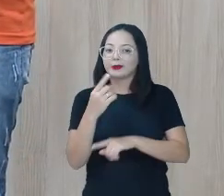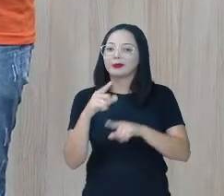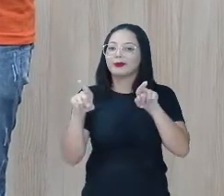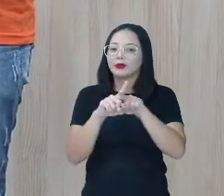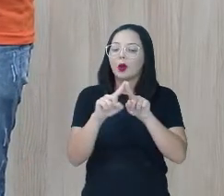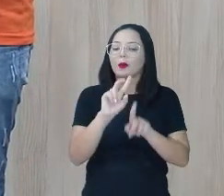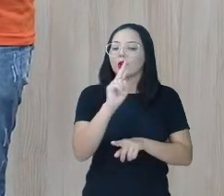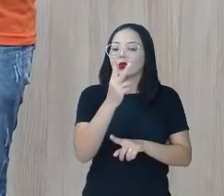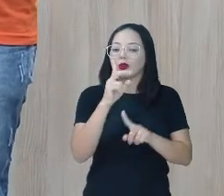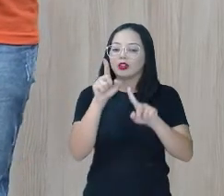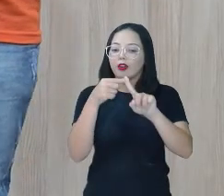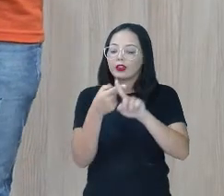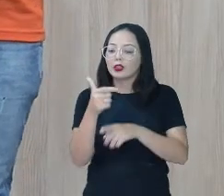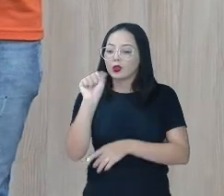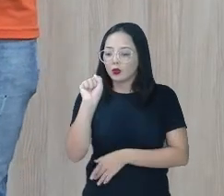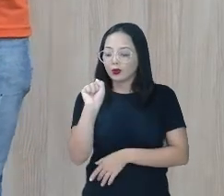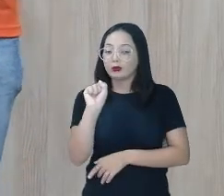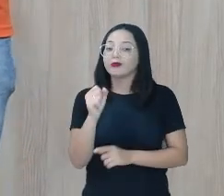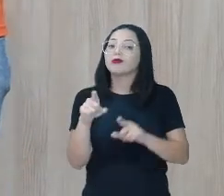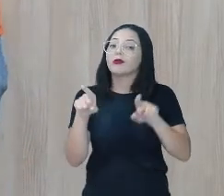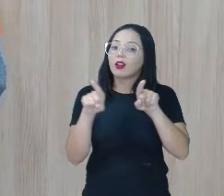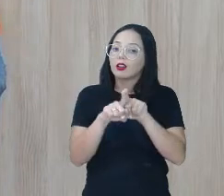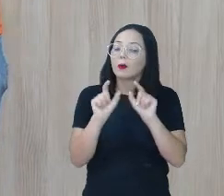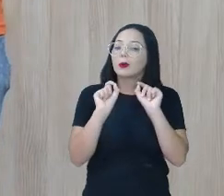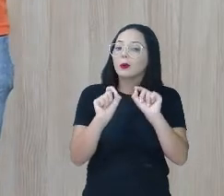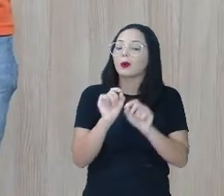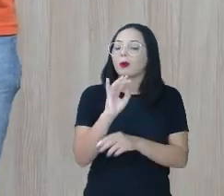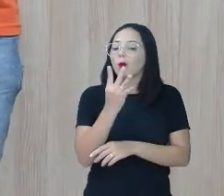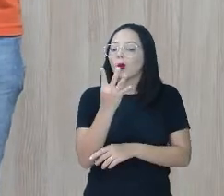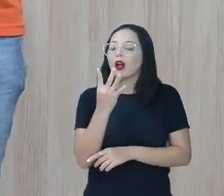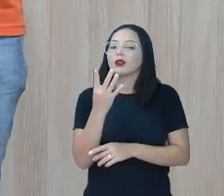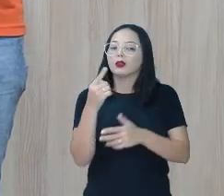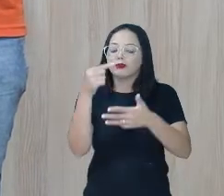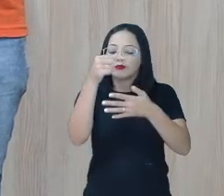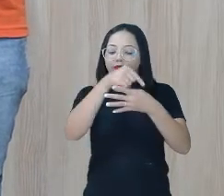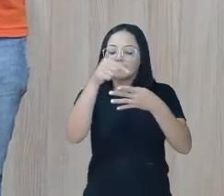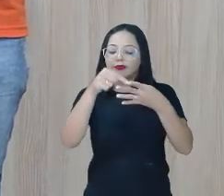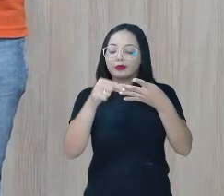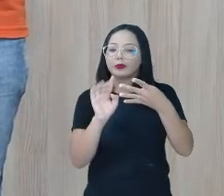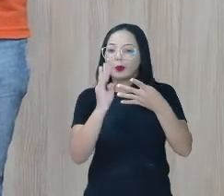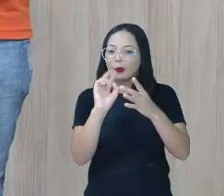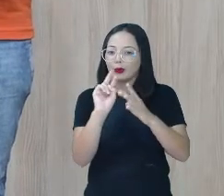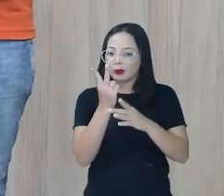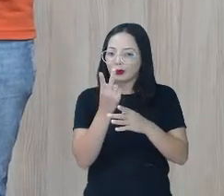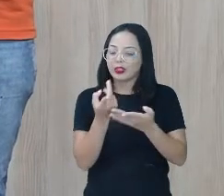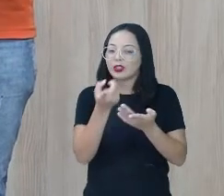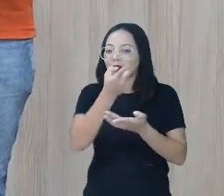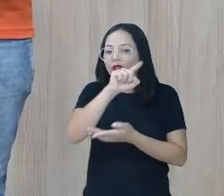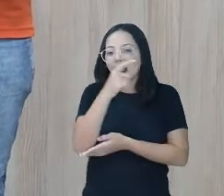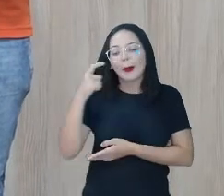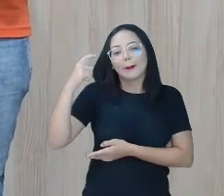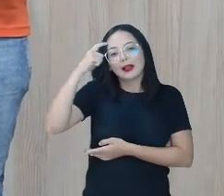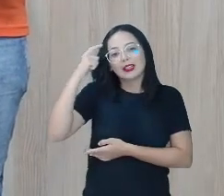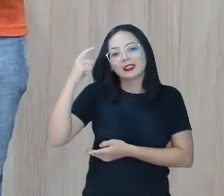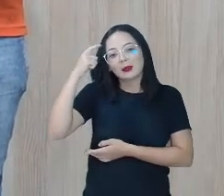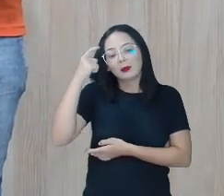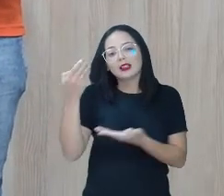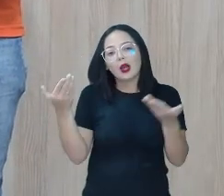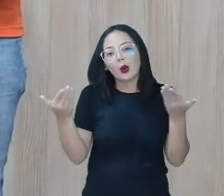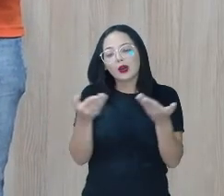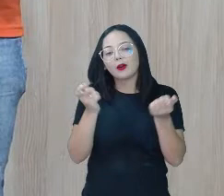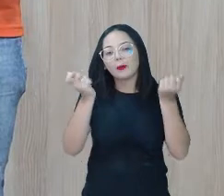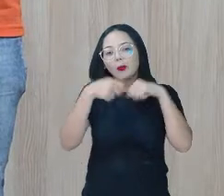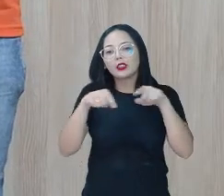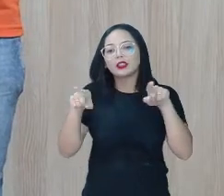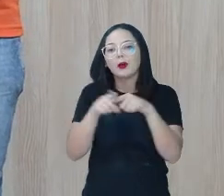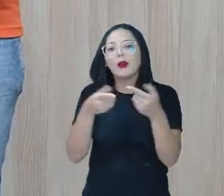fatoração de 2 vezes 8 e como a fatoração aí de 4 fatores 2, tá? Então, pense aí em uma outra forma que você